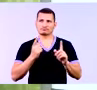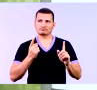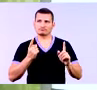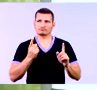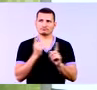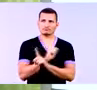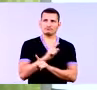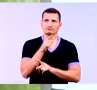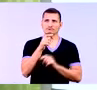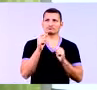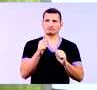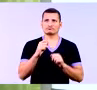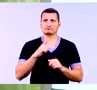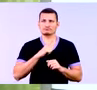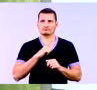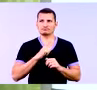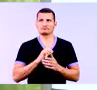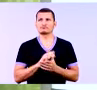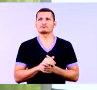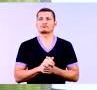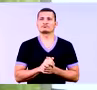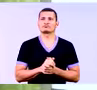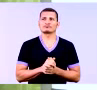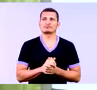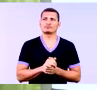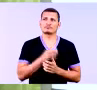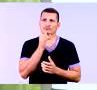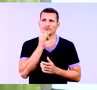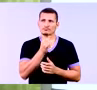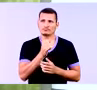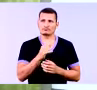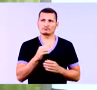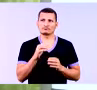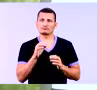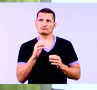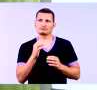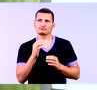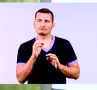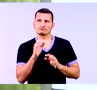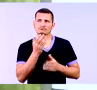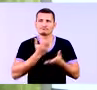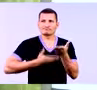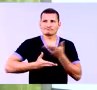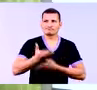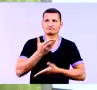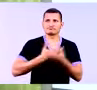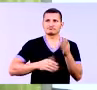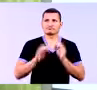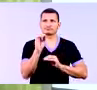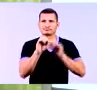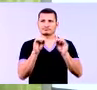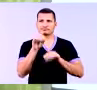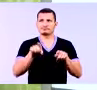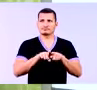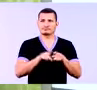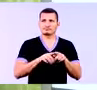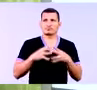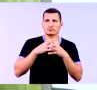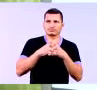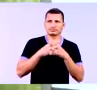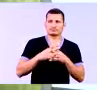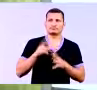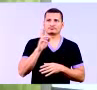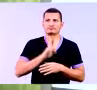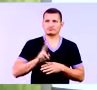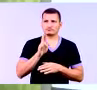pode trabalhar ao contrário, ou seja, se houver muita interação na tela, também confunde o usuário.